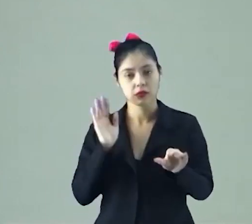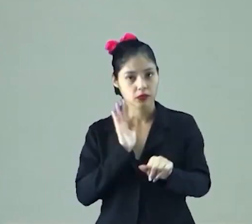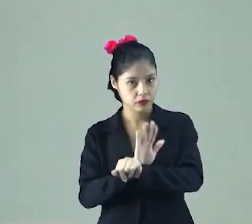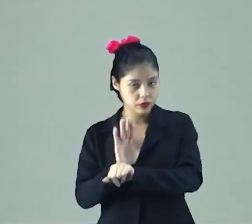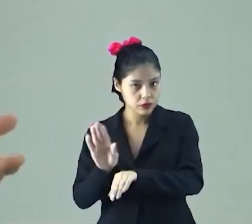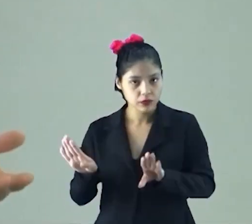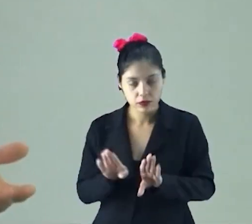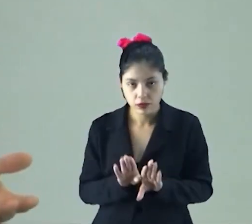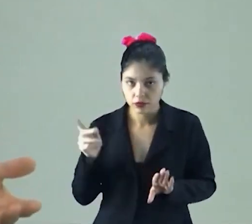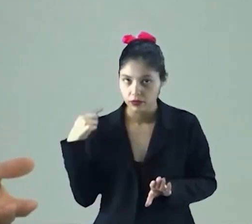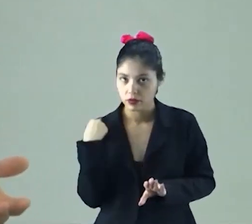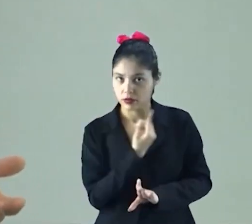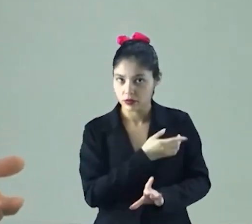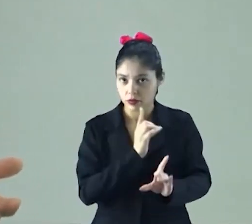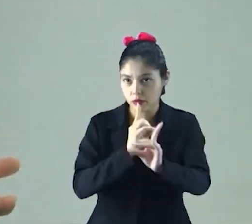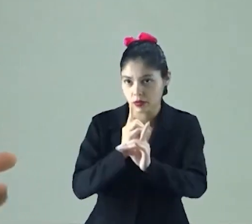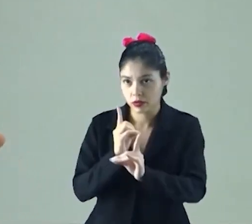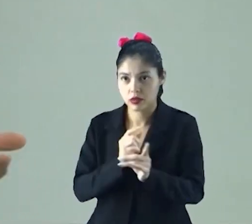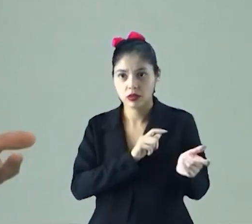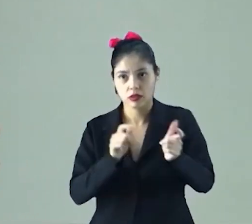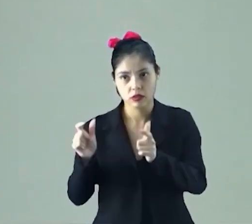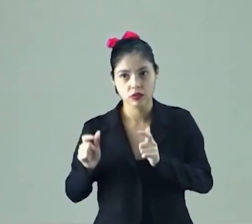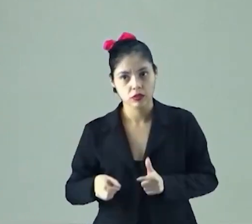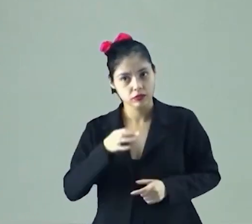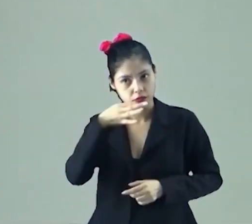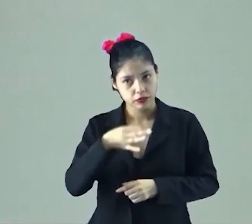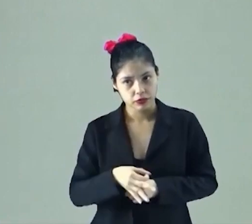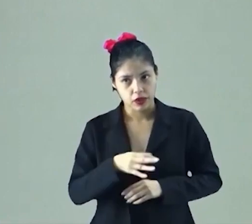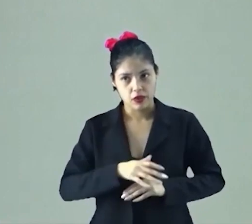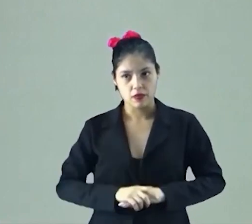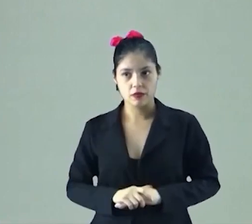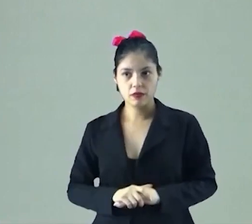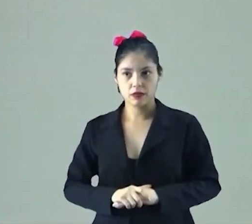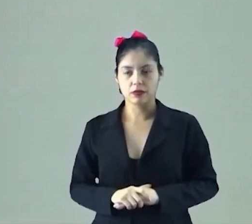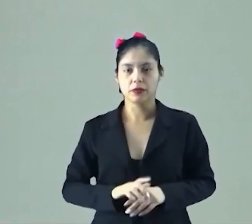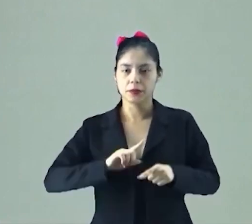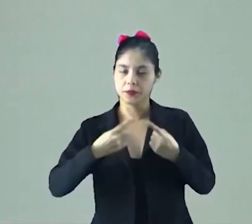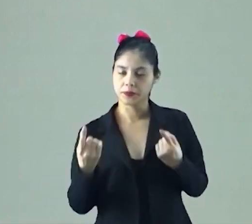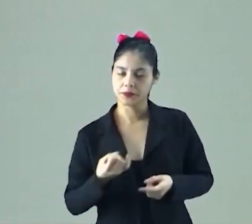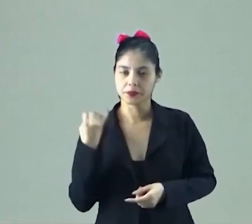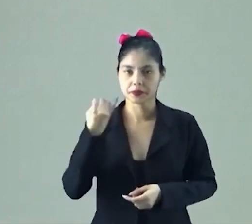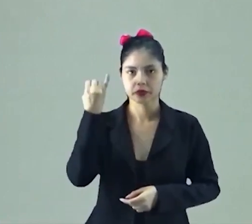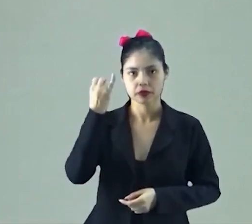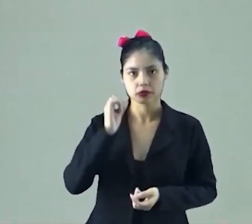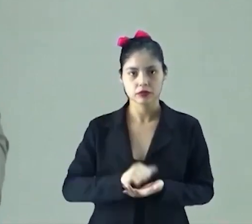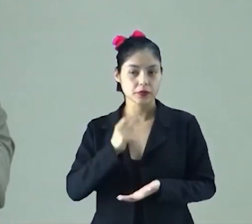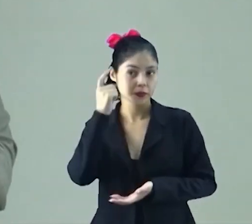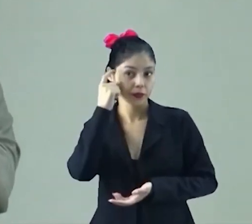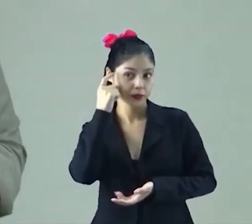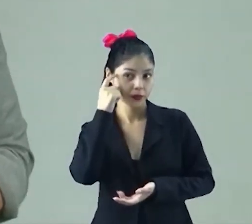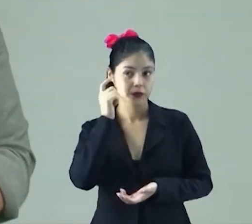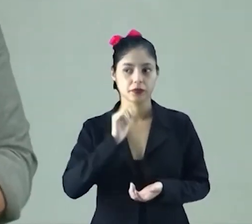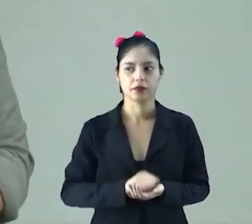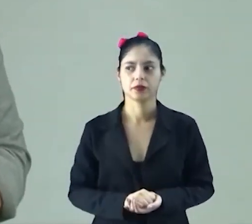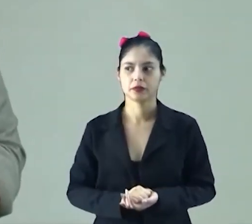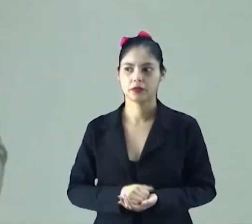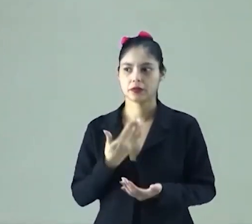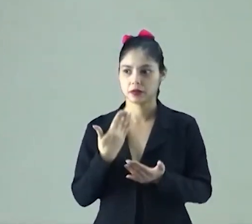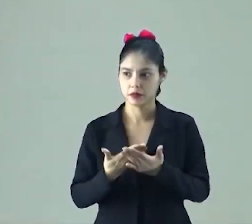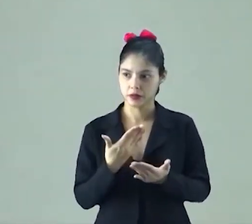a gente a identificar mais espécies no ambiente, lógico, né? Mas o mais importante pensador, digamos